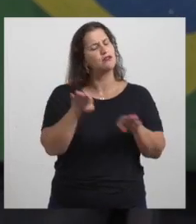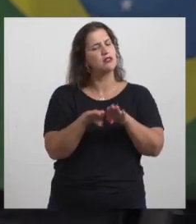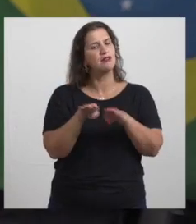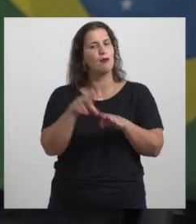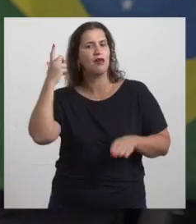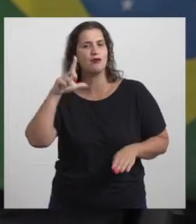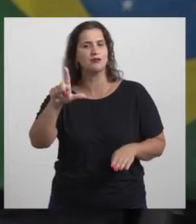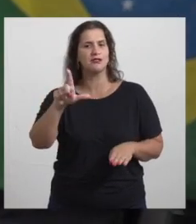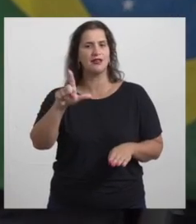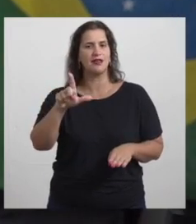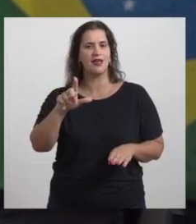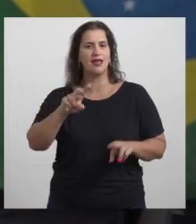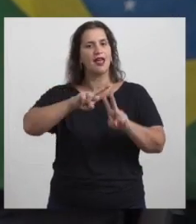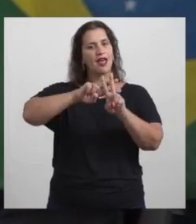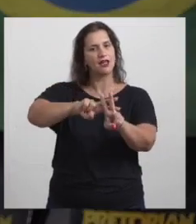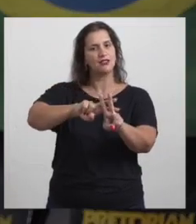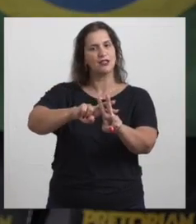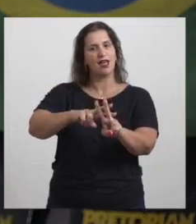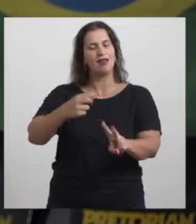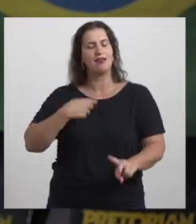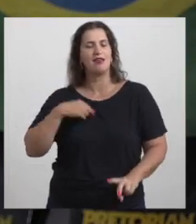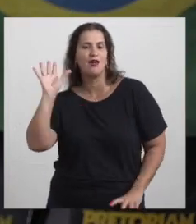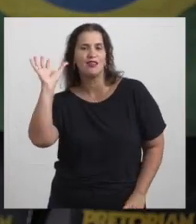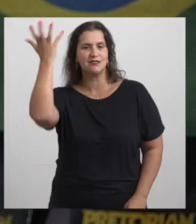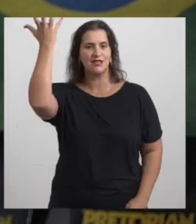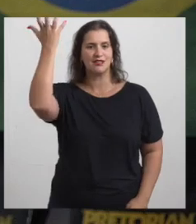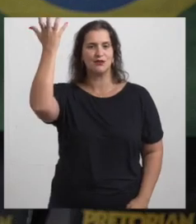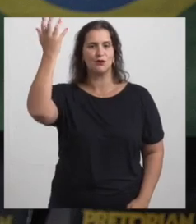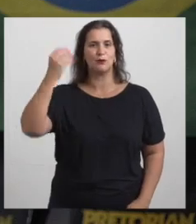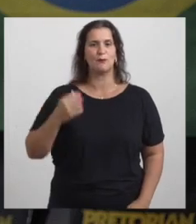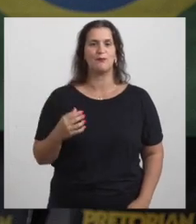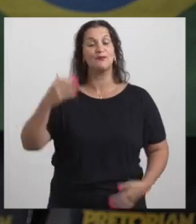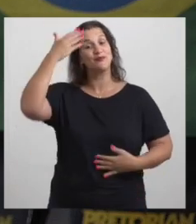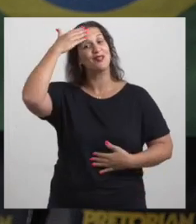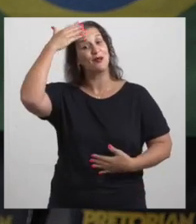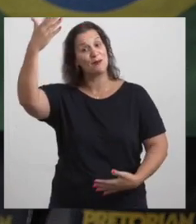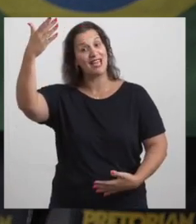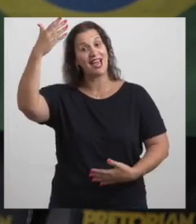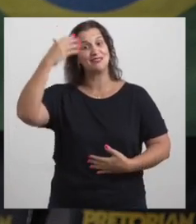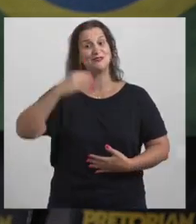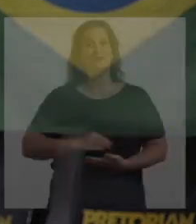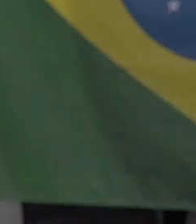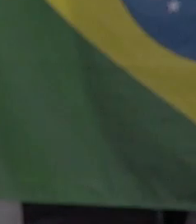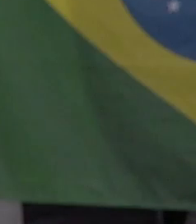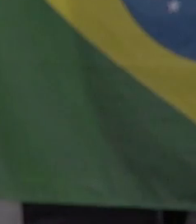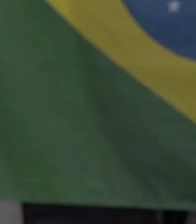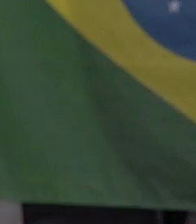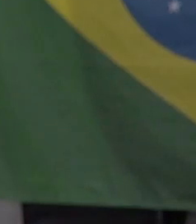consegue. Eu decido.